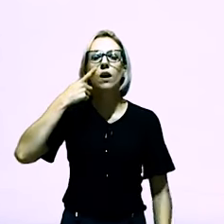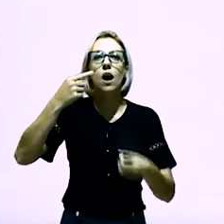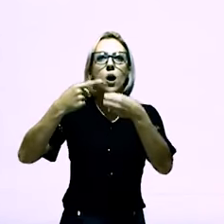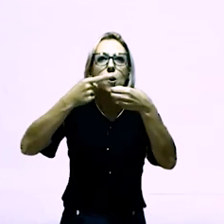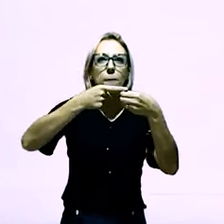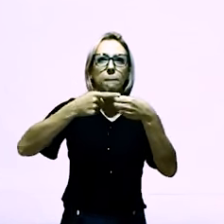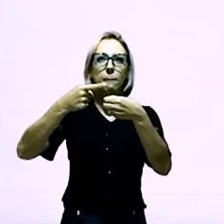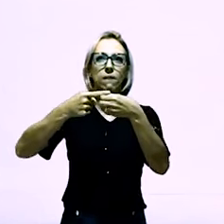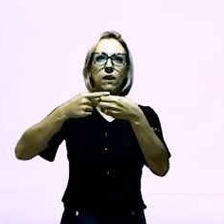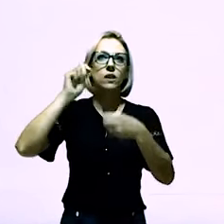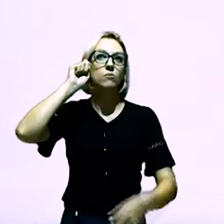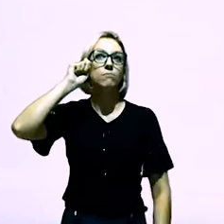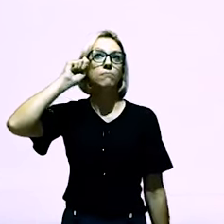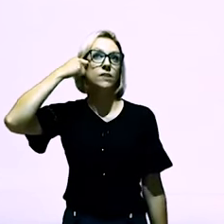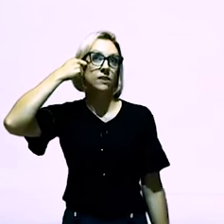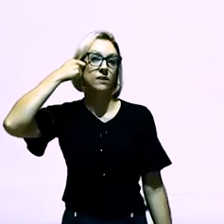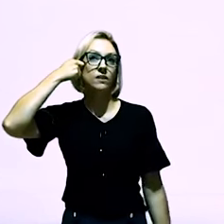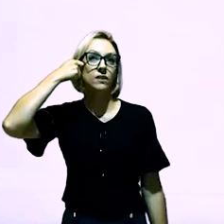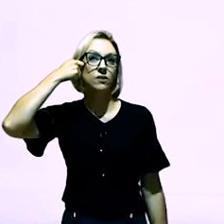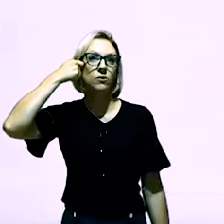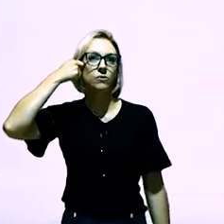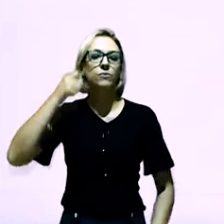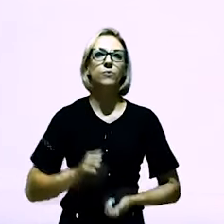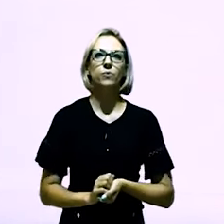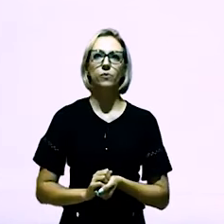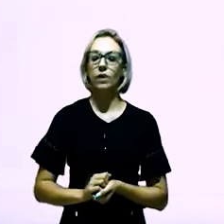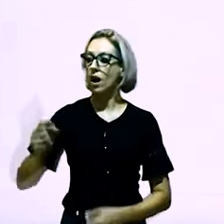era na época de Saul. Quando entra Davi,